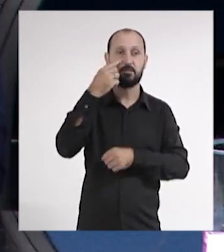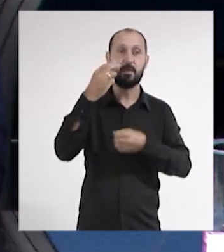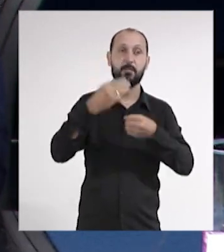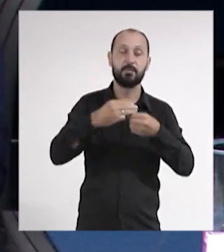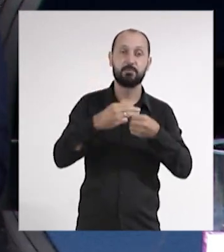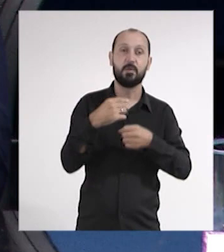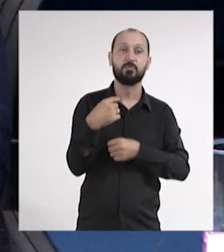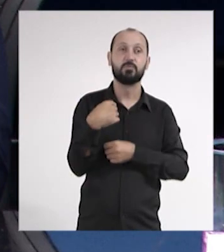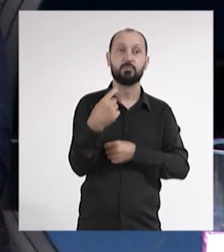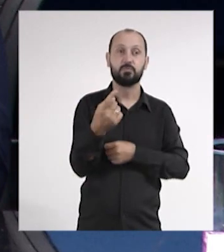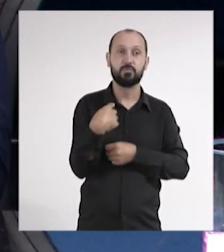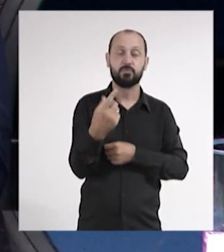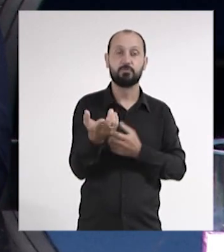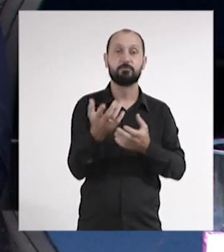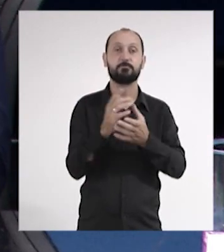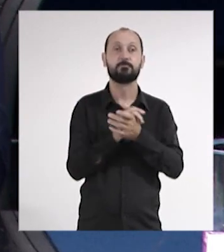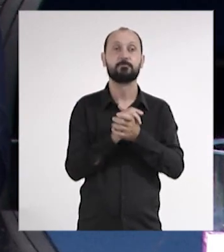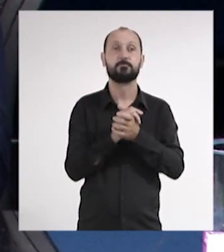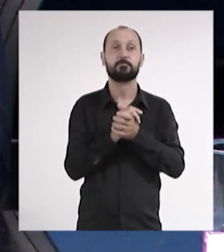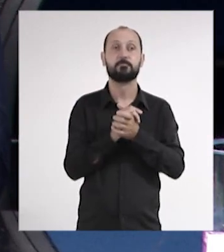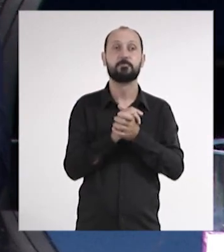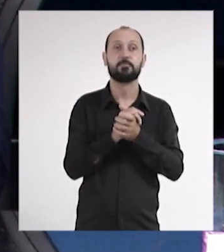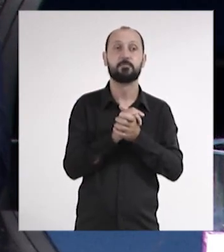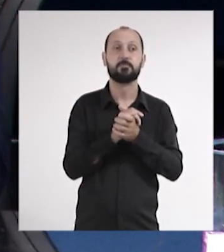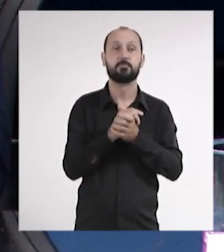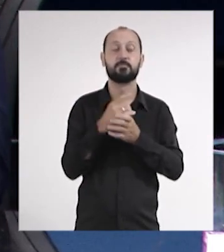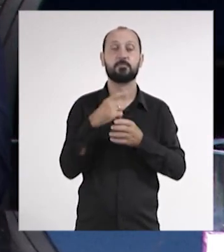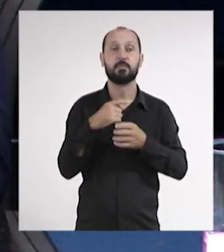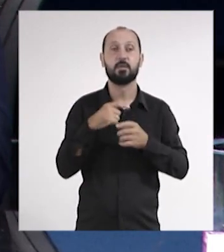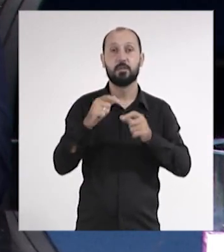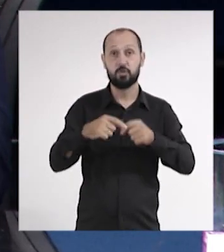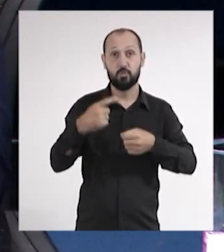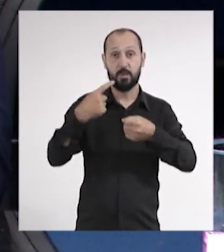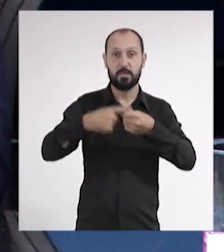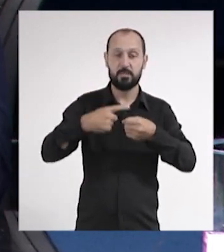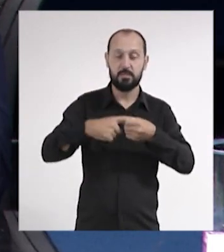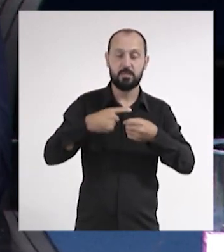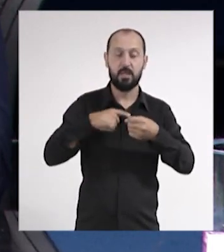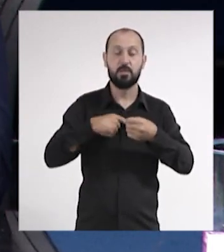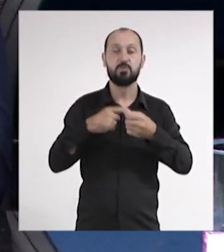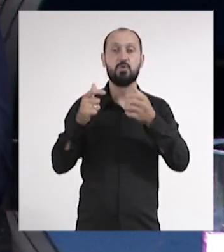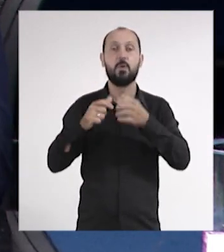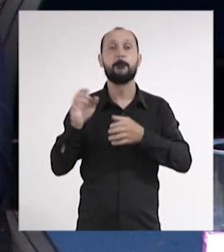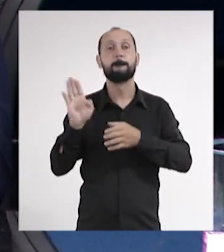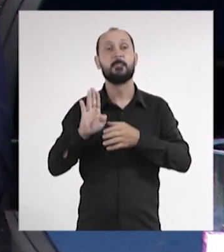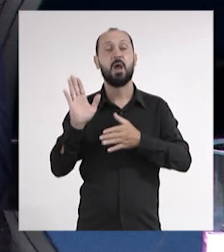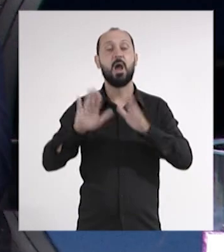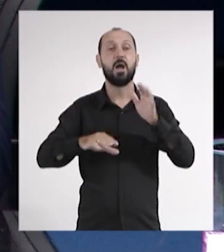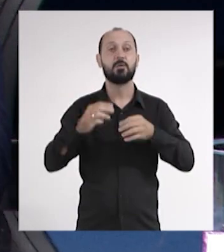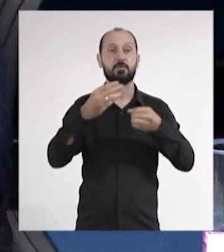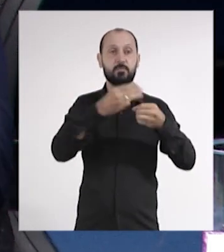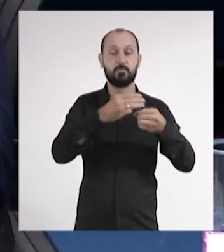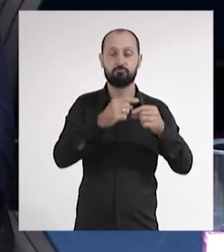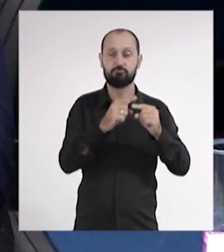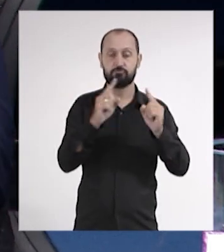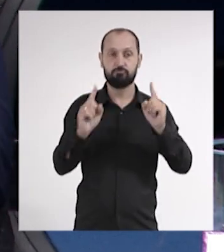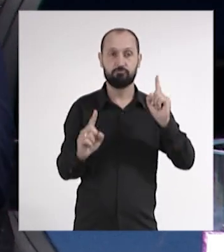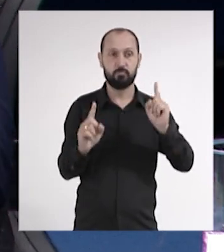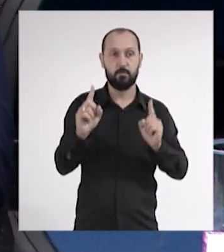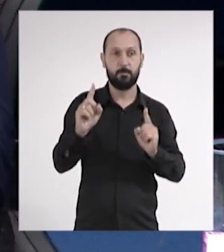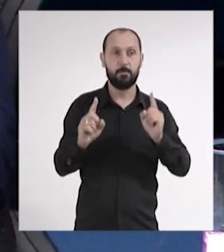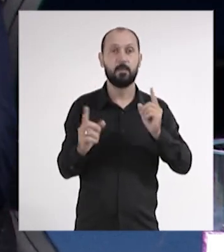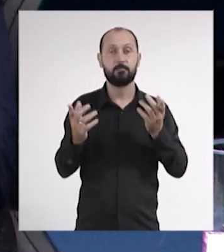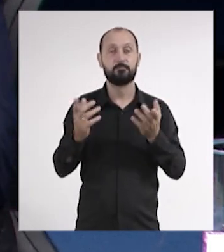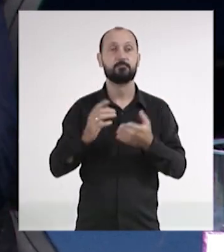municipais para o deslocamento entre bairros de uma cidade, ou então como vias intermunicipais para o deslocamento entre